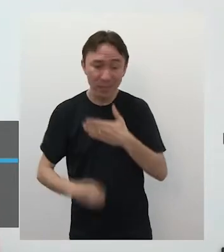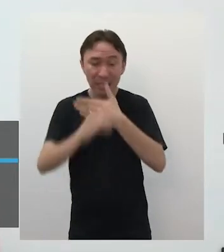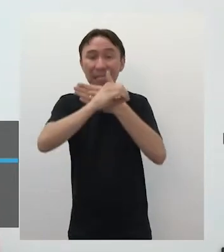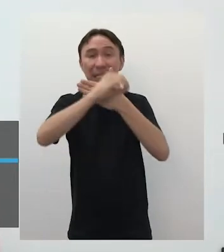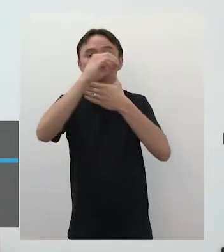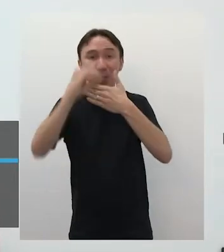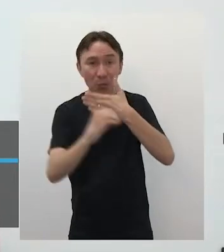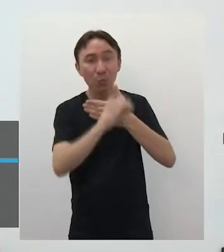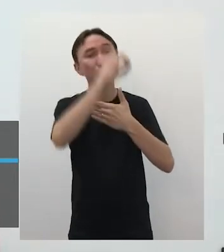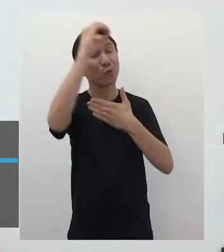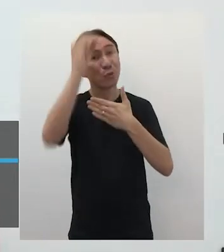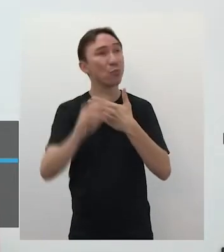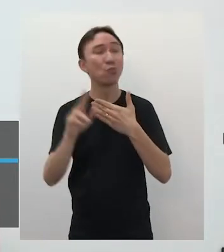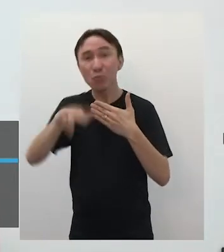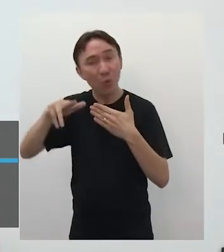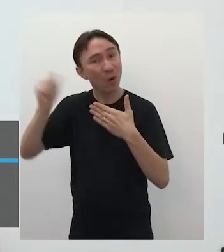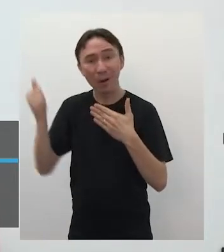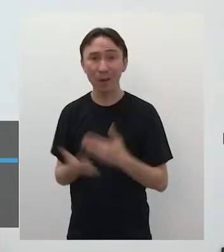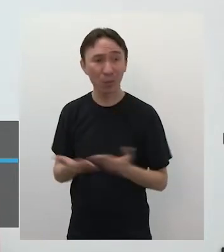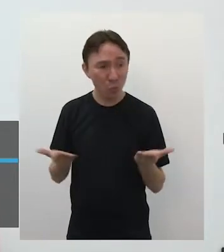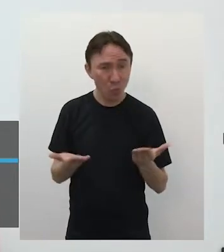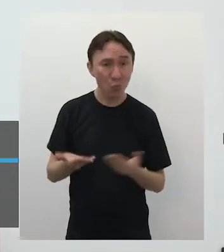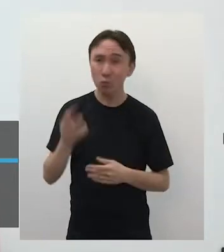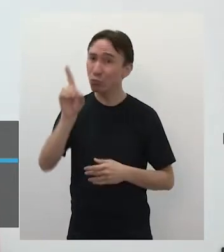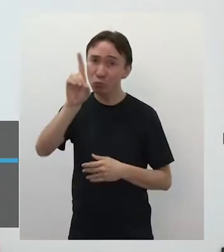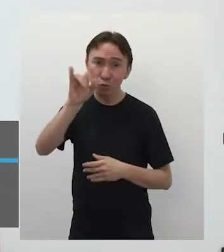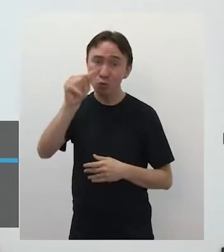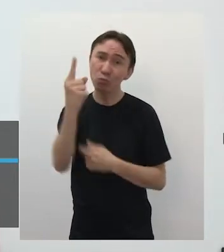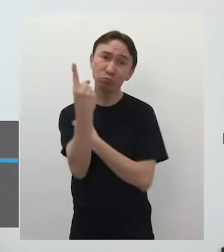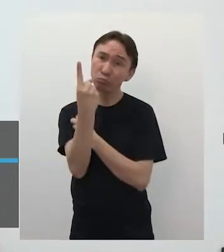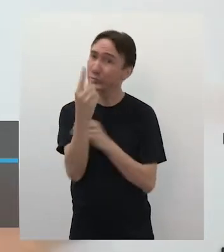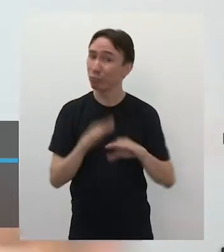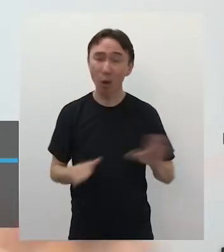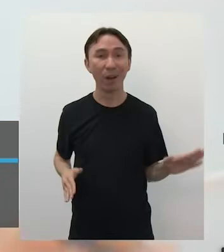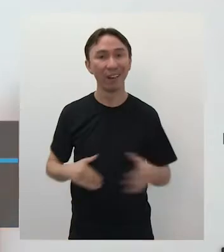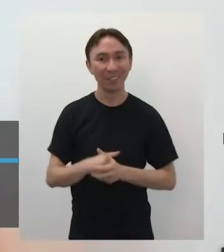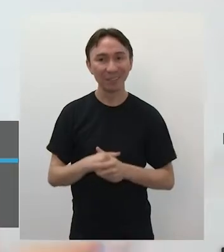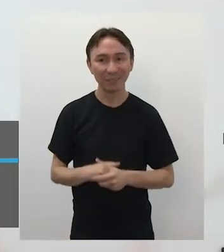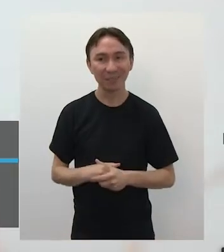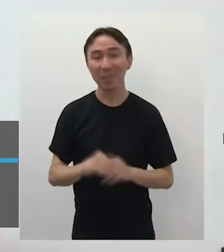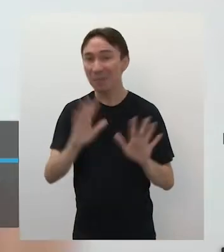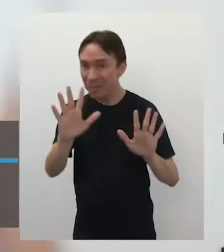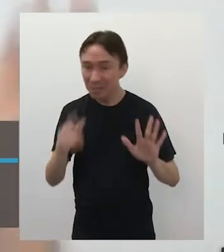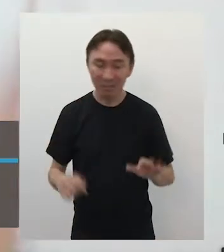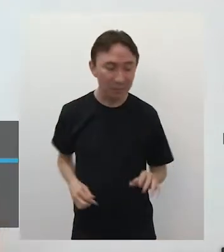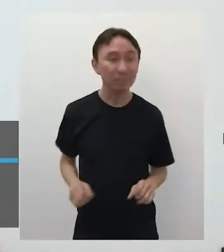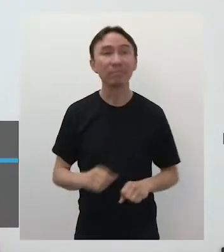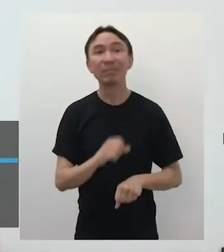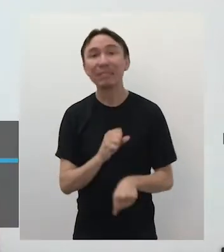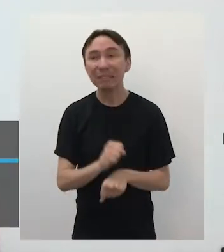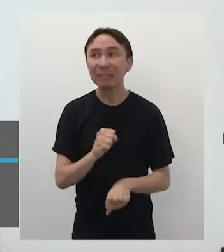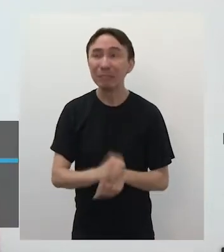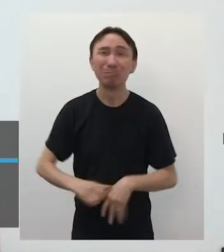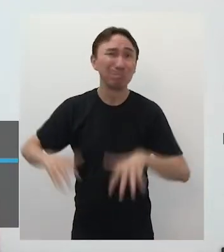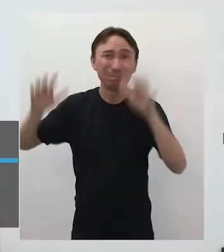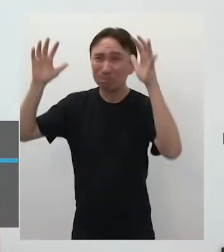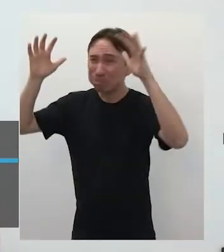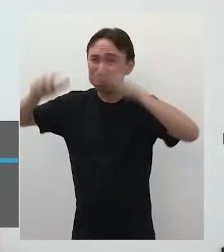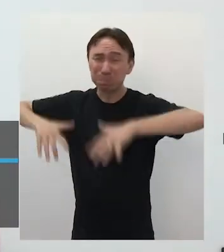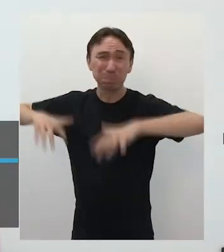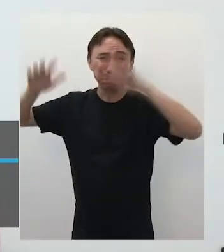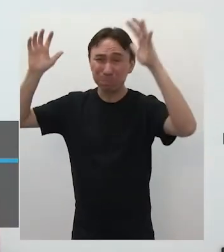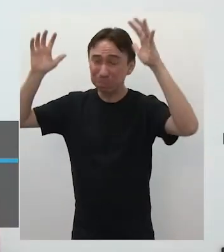para entrar, eu já tive uma demanda da chuva. Aí eu falei, não posso, agora não.